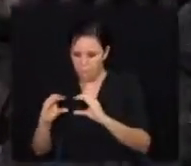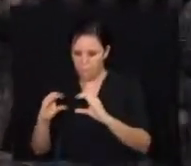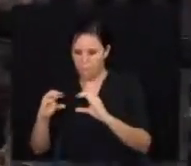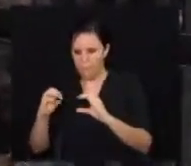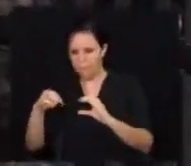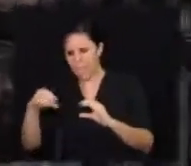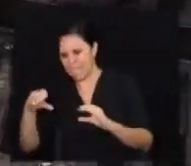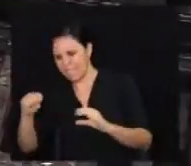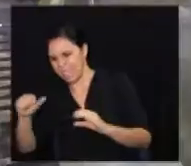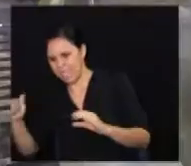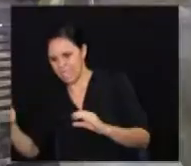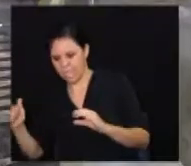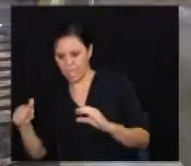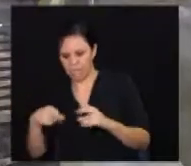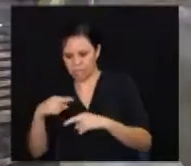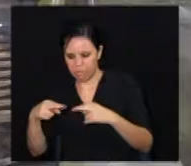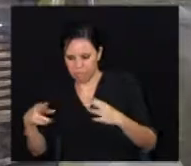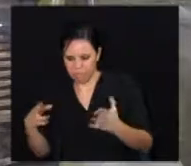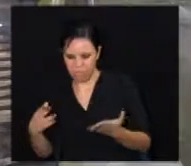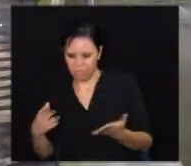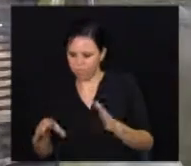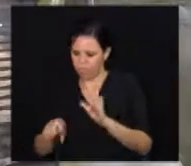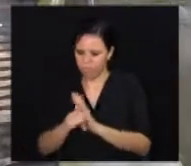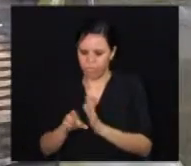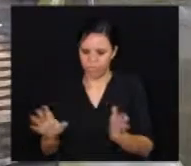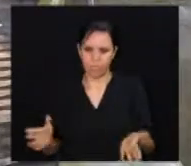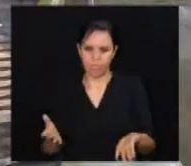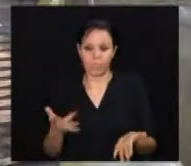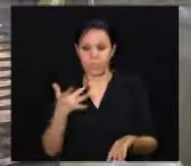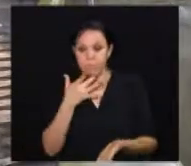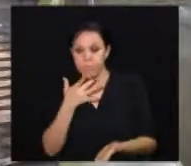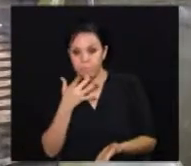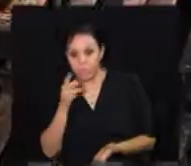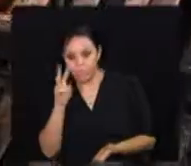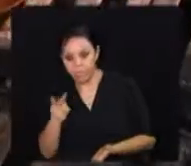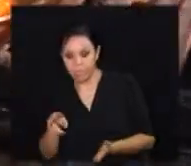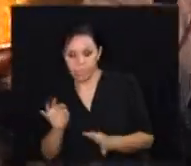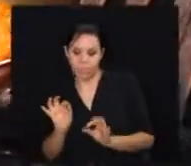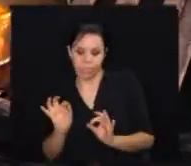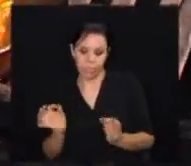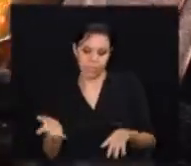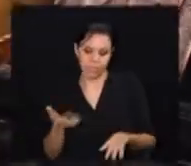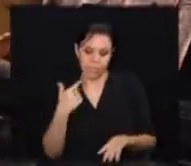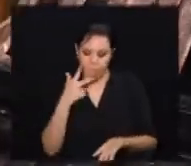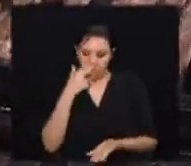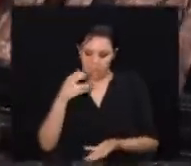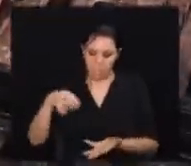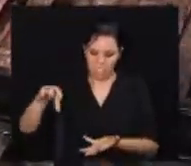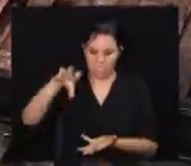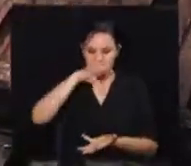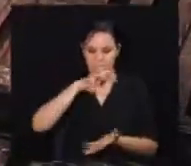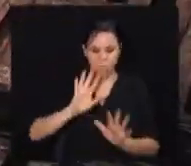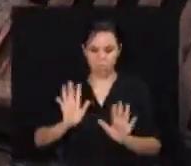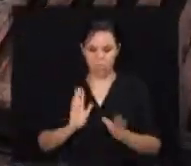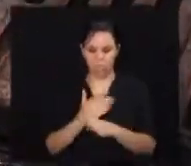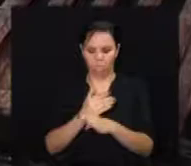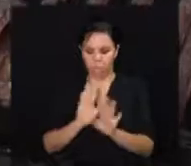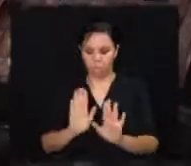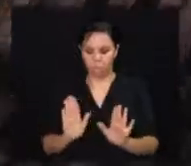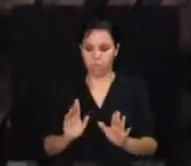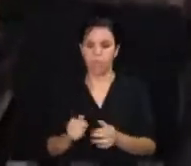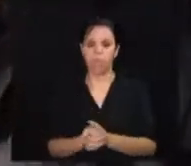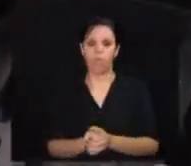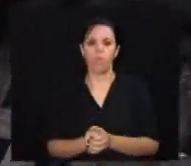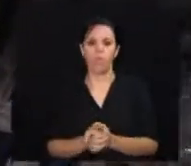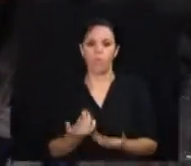vai incorporar esse molho, vai ficar um molho bonito, gostoso. Ele vai ficar simplesmente um molho jogado em cima. Então o certo é você terminar com o